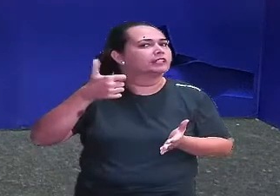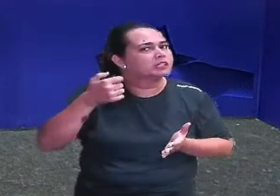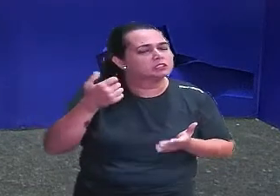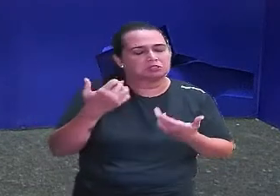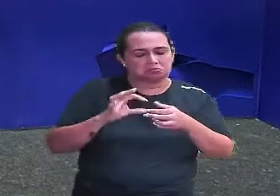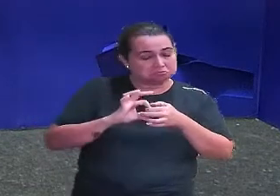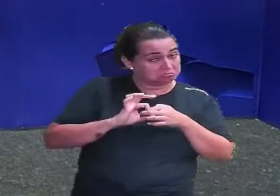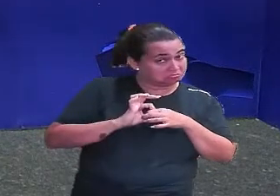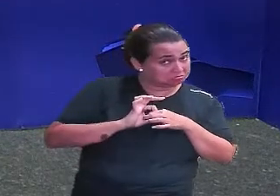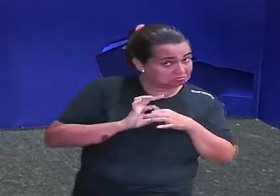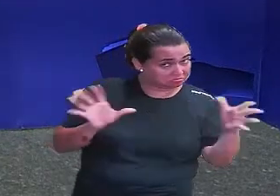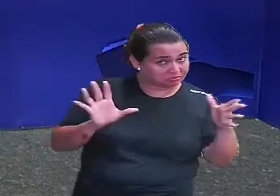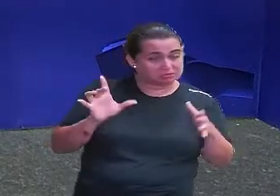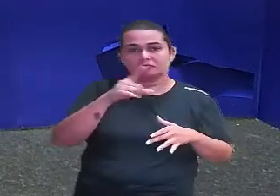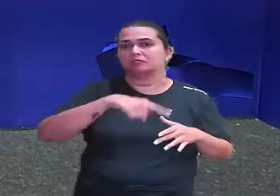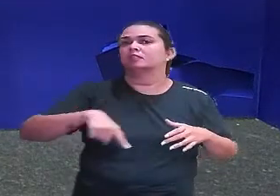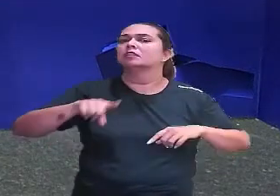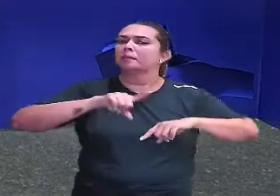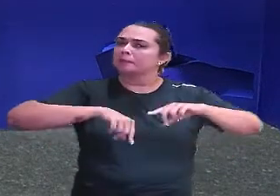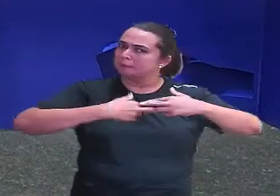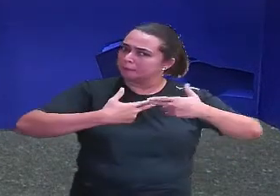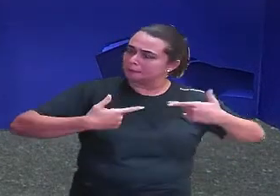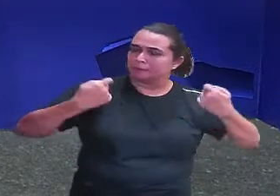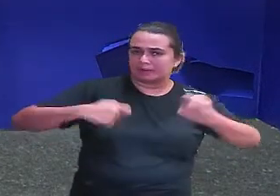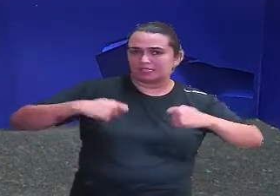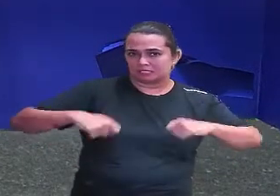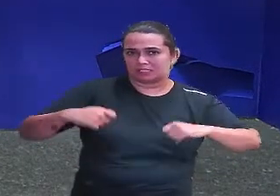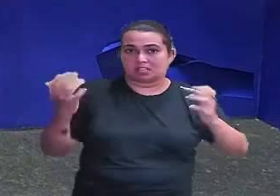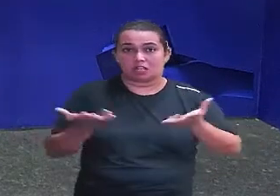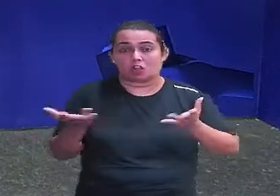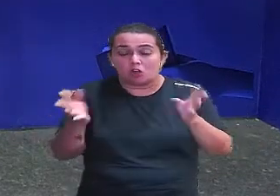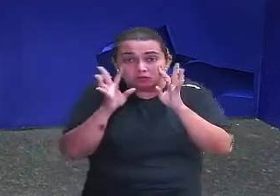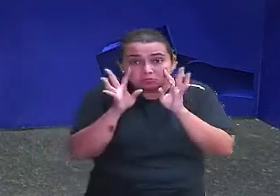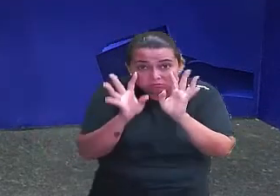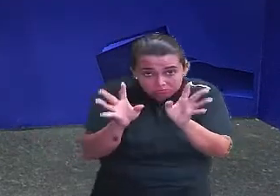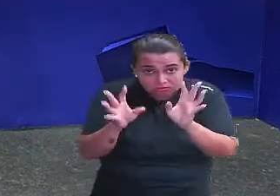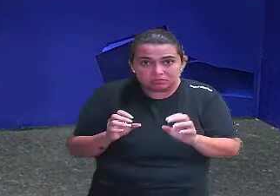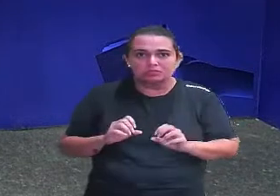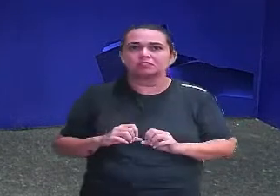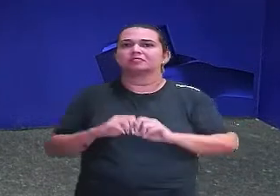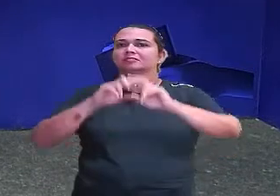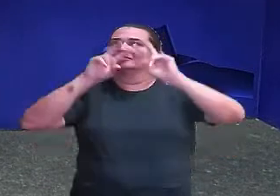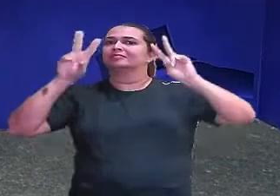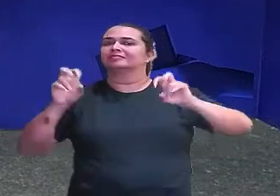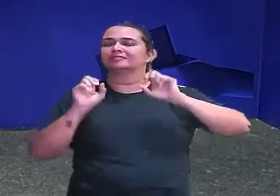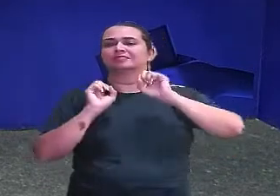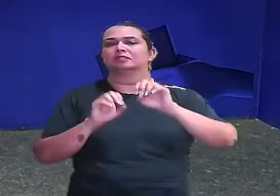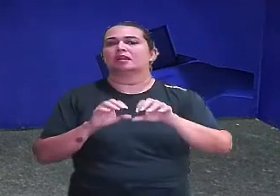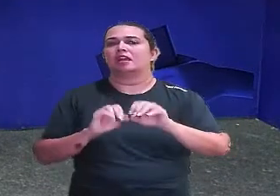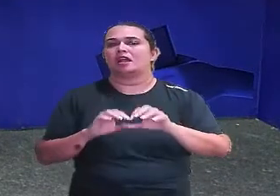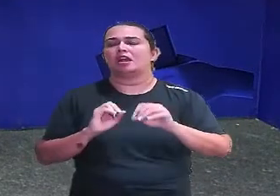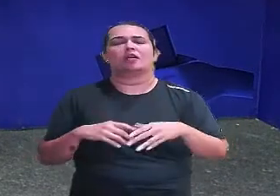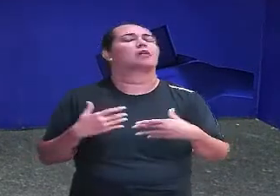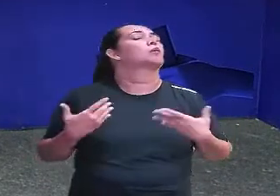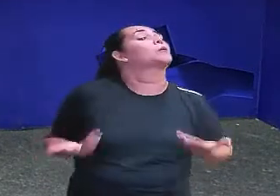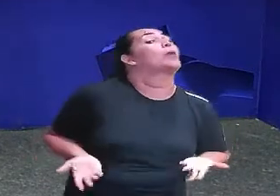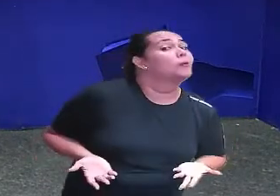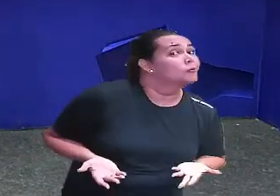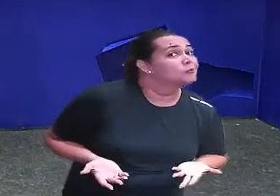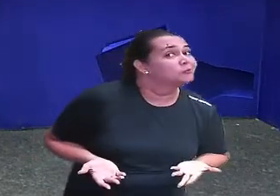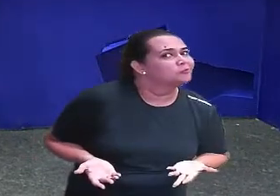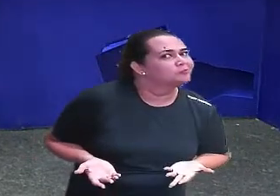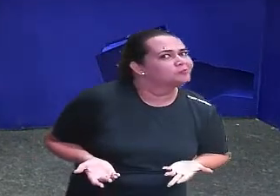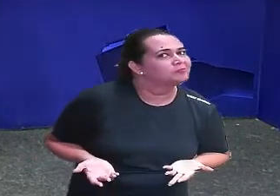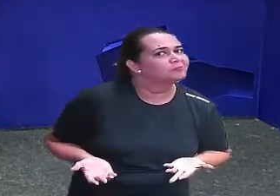estejam prontos com o material, porque a partir de agora a gente vai começar. Então, ó, vamos descobrir logo qual é o tema da aula de